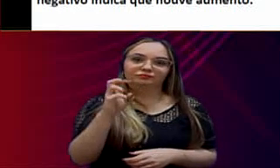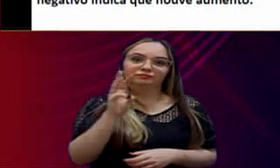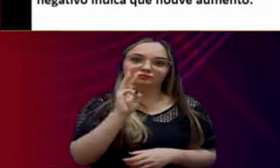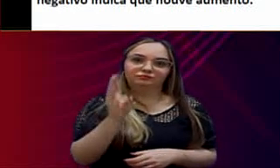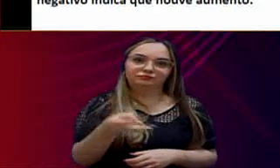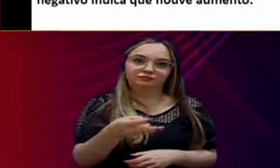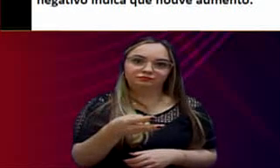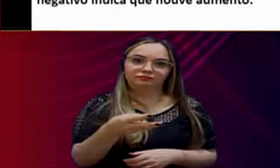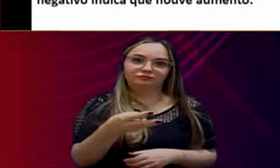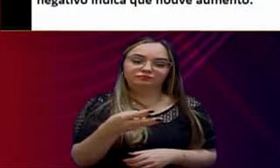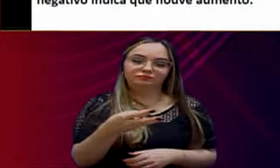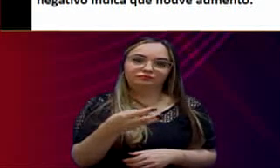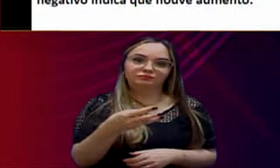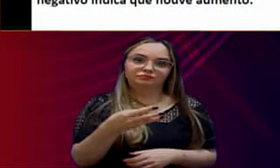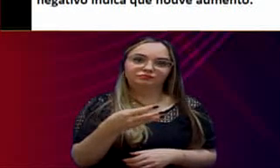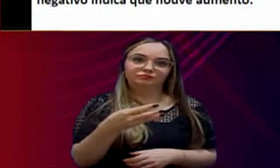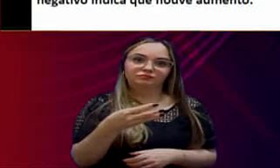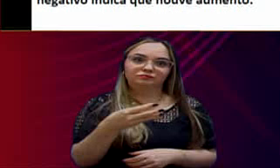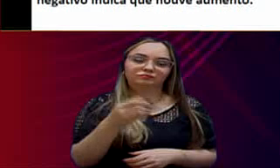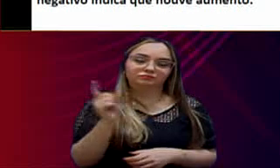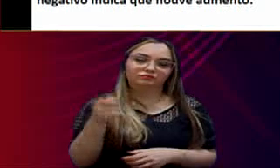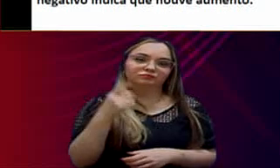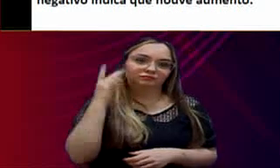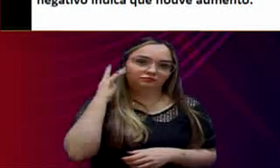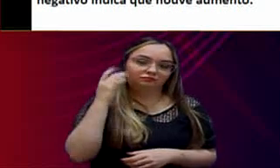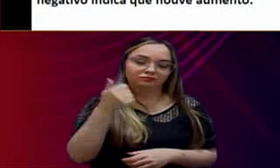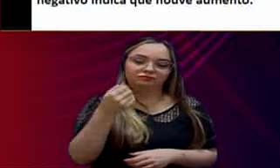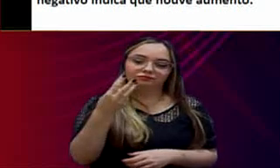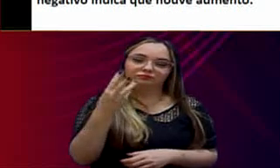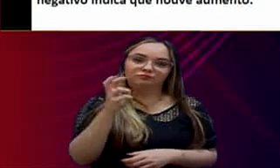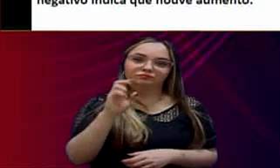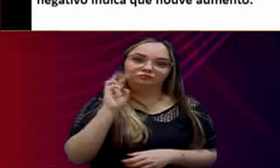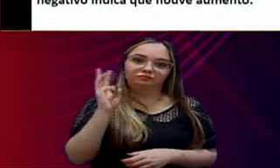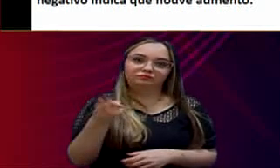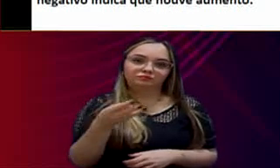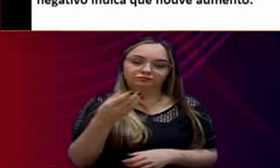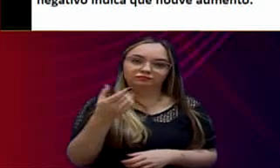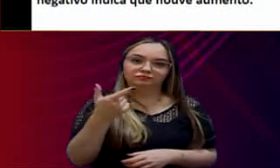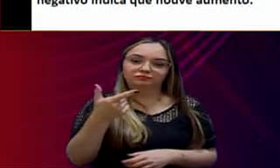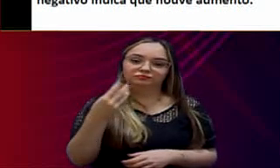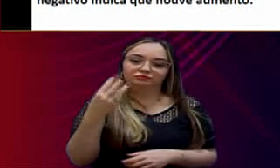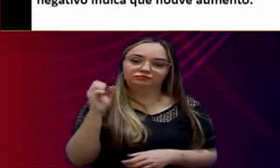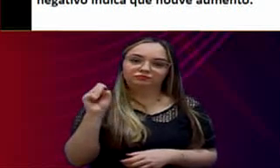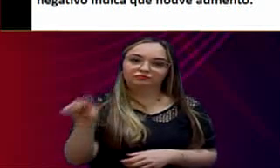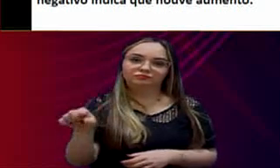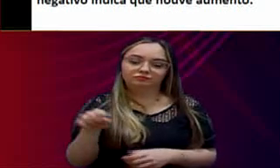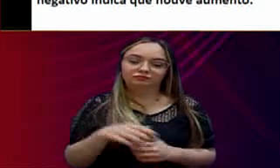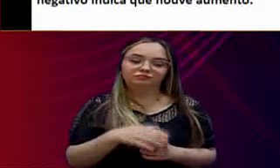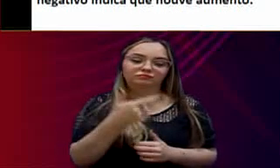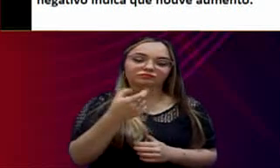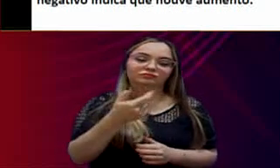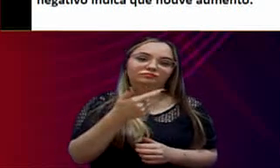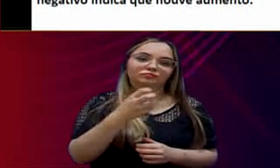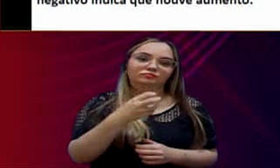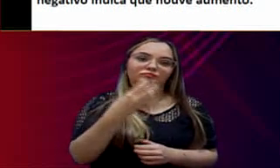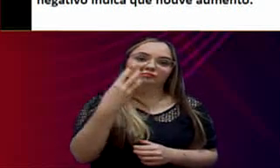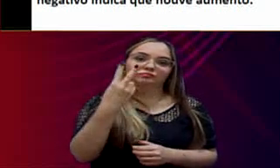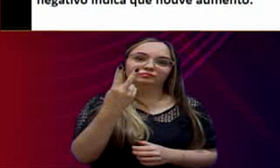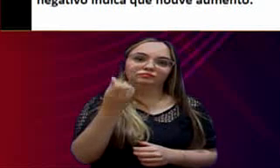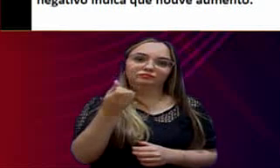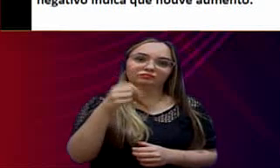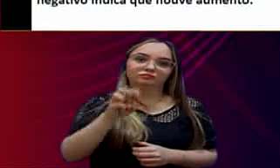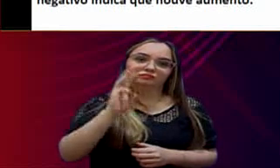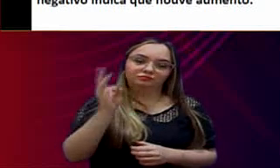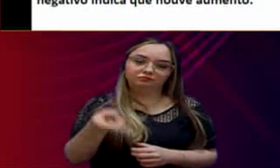milhões Vamos essa projeção 135 milhões 238 2025 269